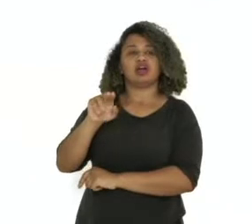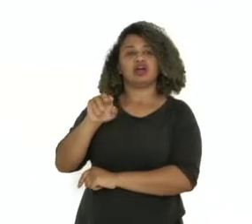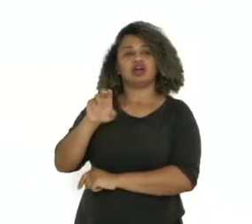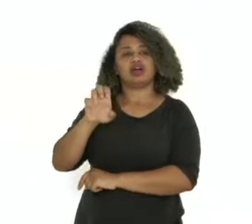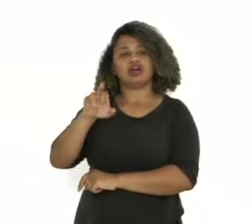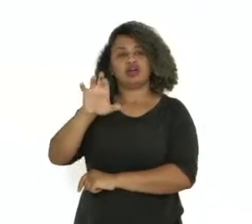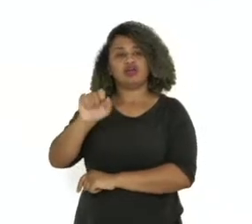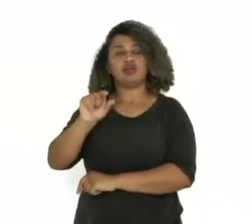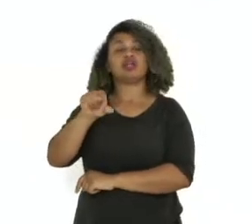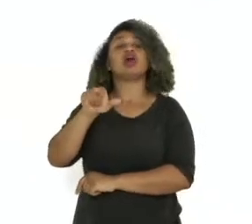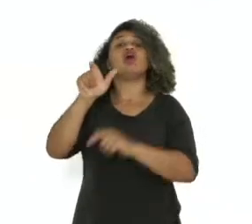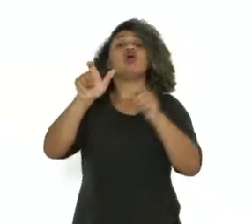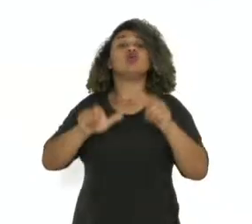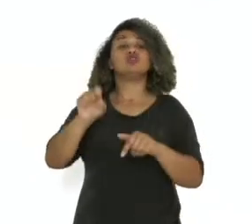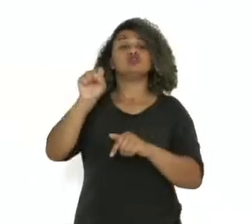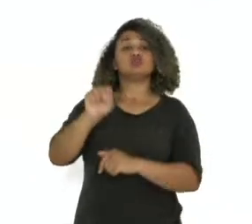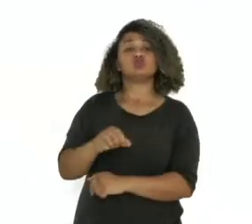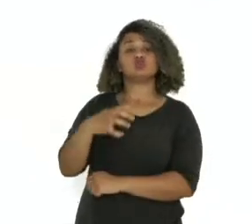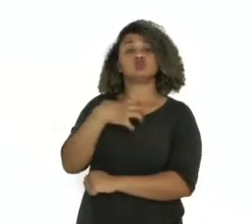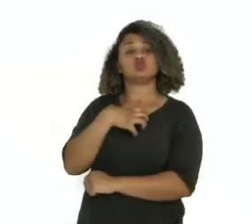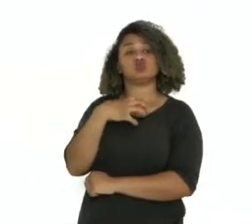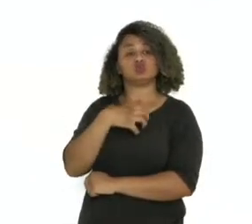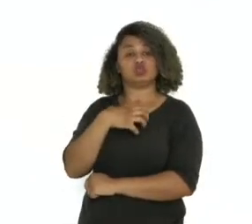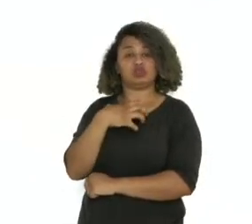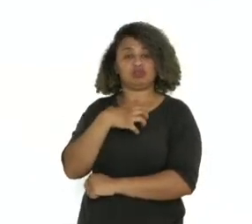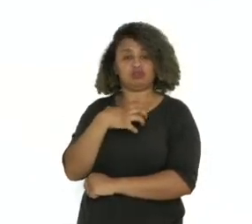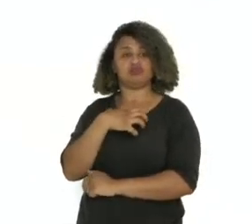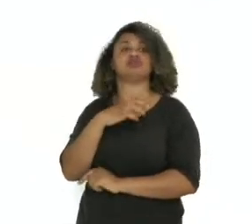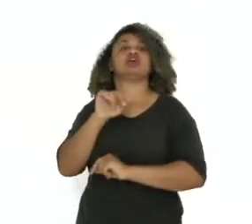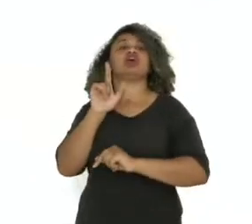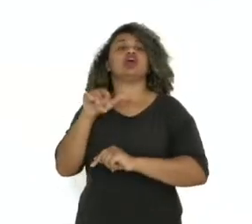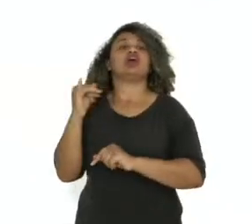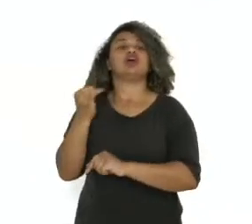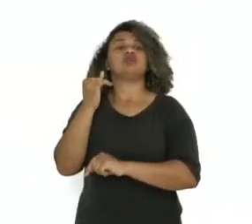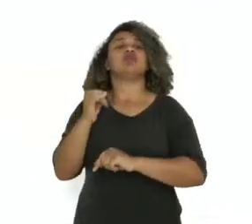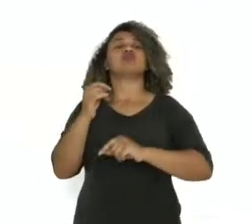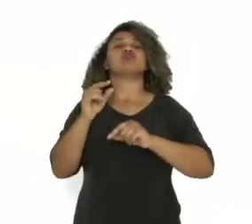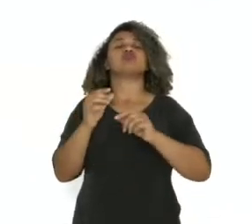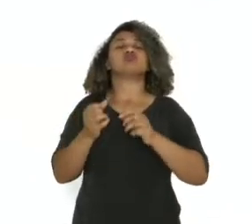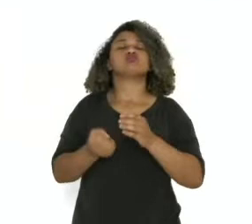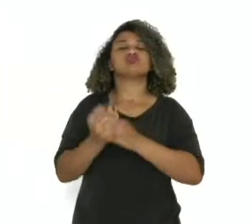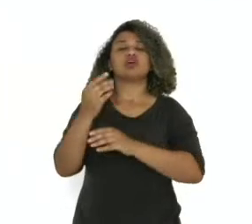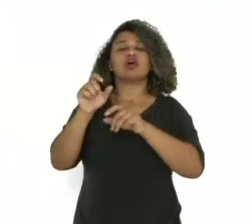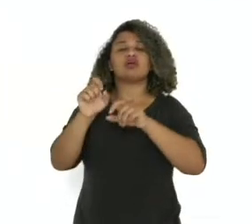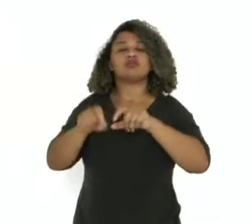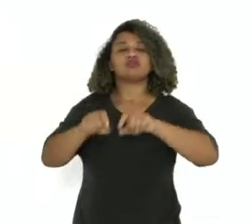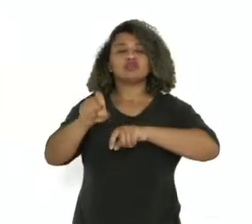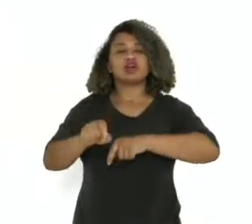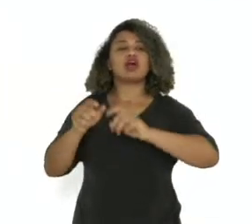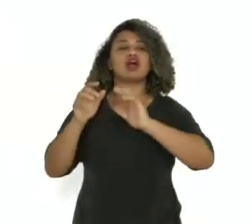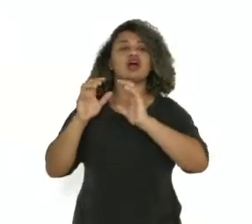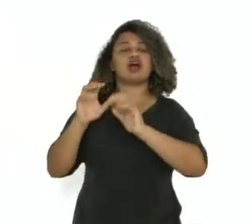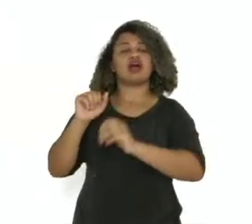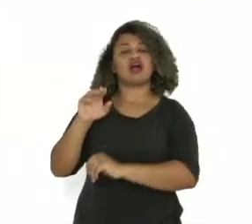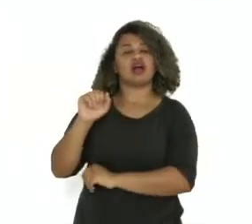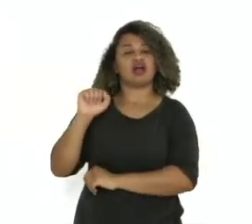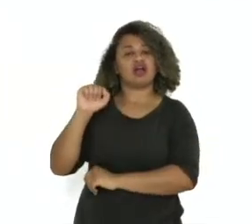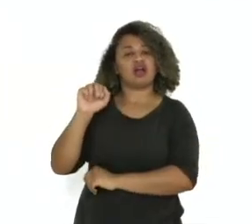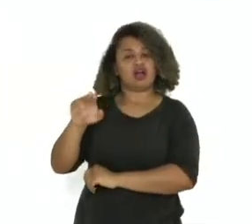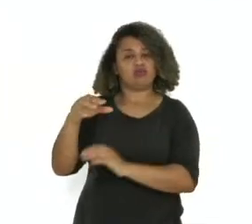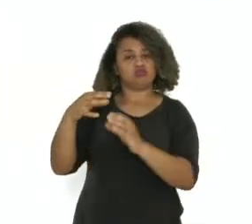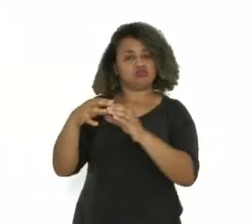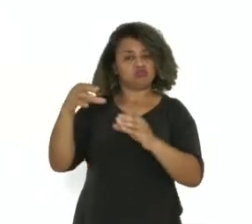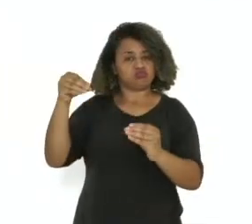no sul da Bahia, do estado da Bahia, e é importante produtora de cacau, né? O nome já sugere para